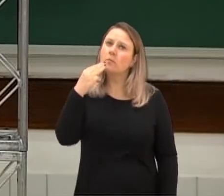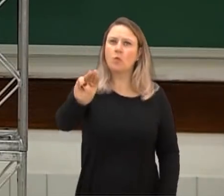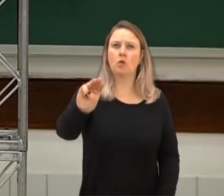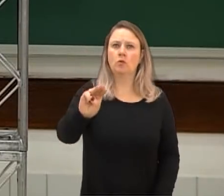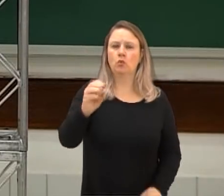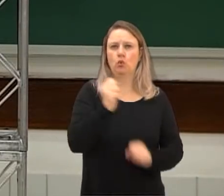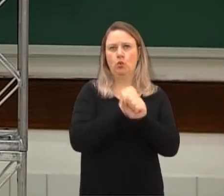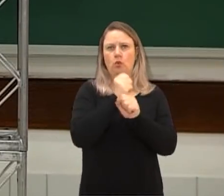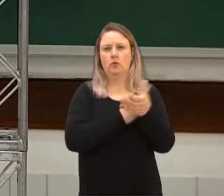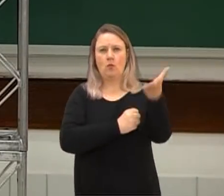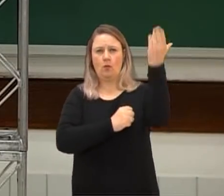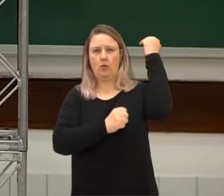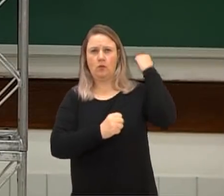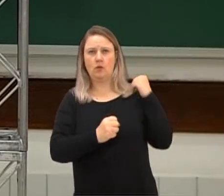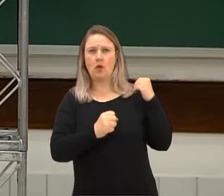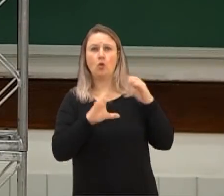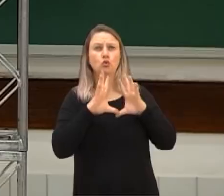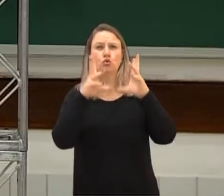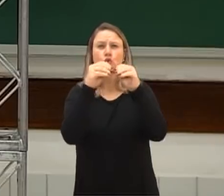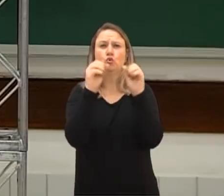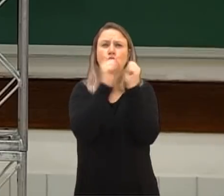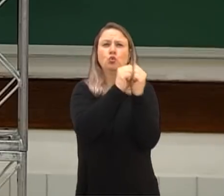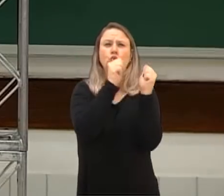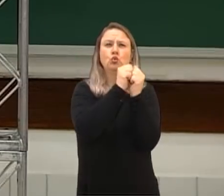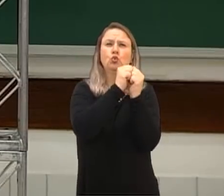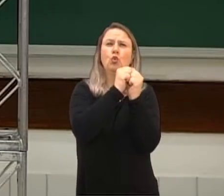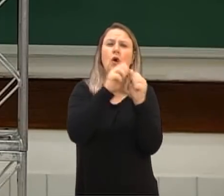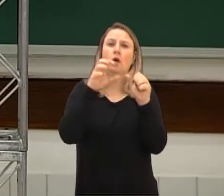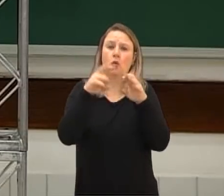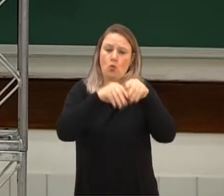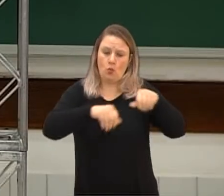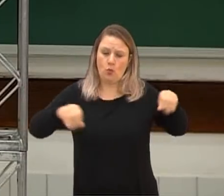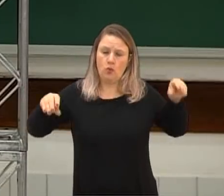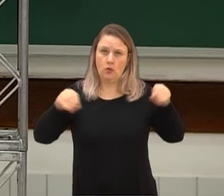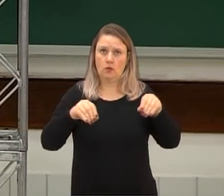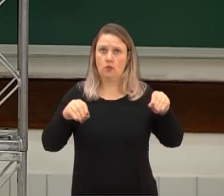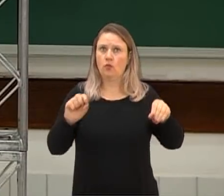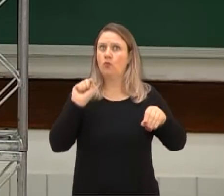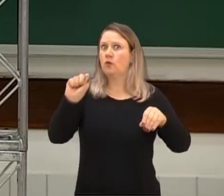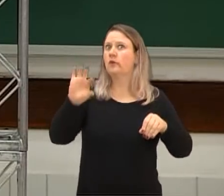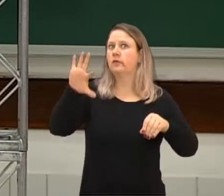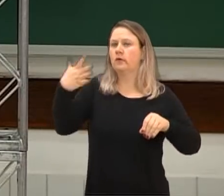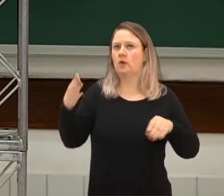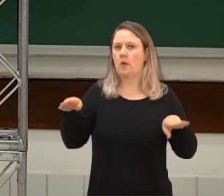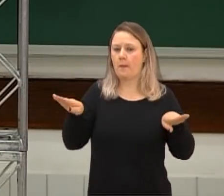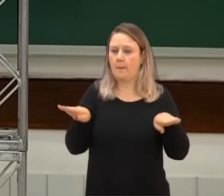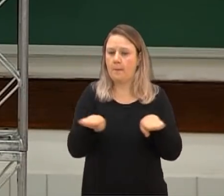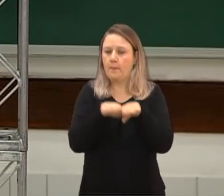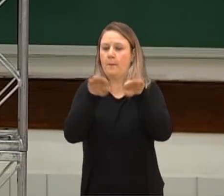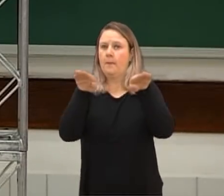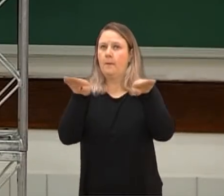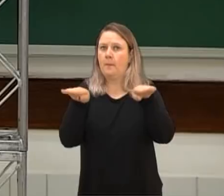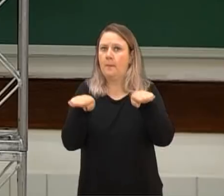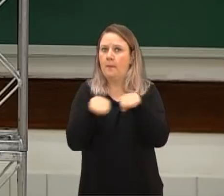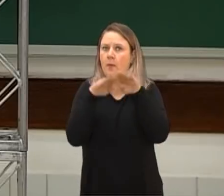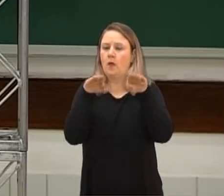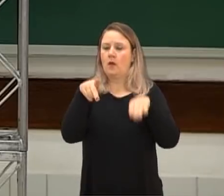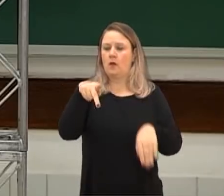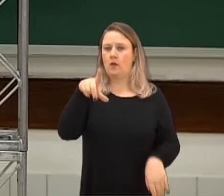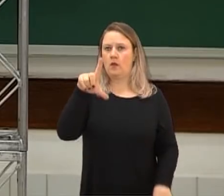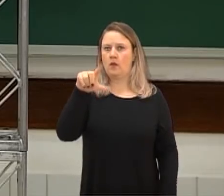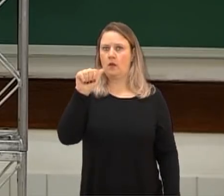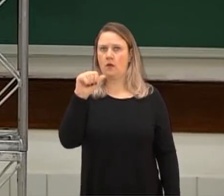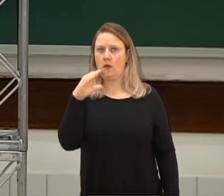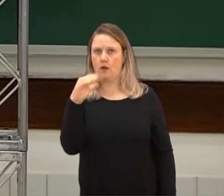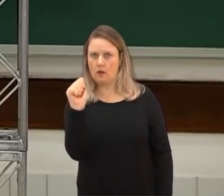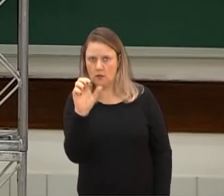os continentes eles eram todos grudadinhos. Aí, o que aconteceu? As placas tectônicas, guardem esse conceito também, que a gente já vai ver daqui a